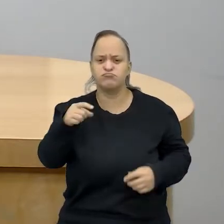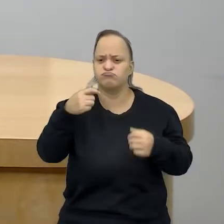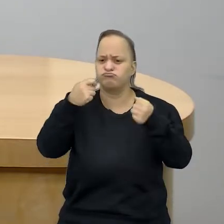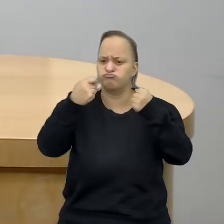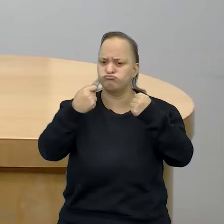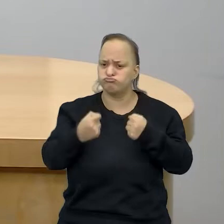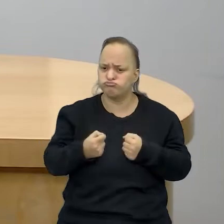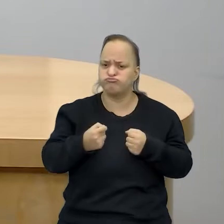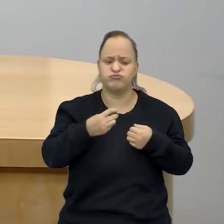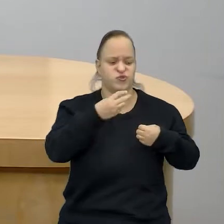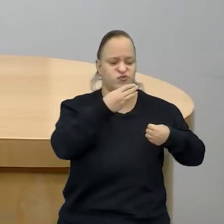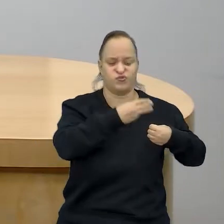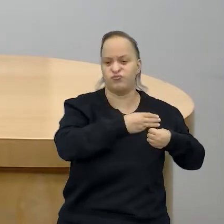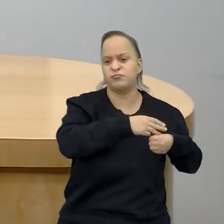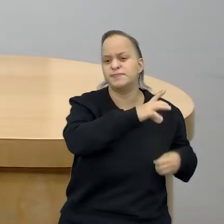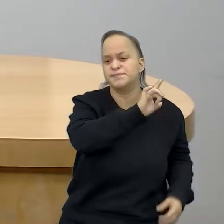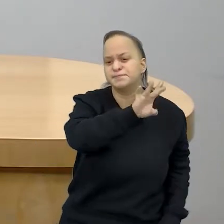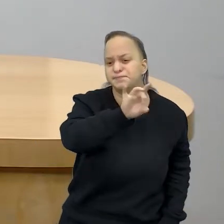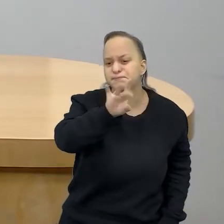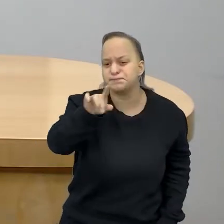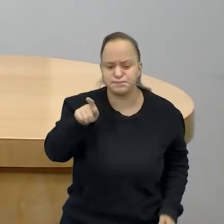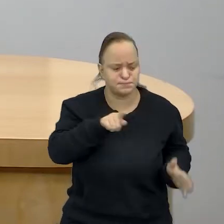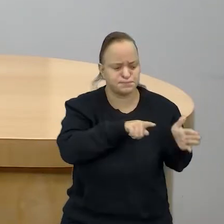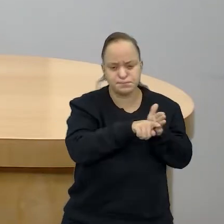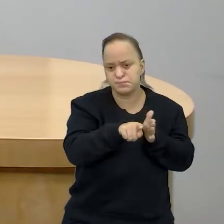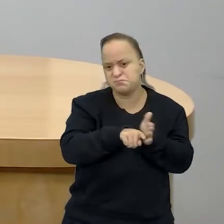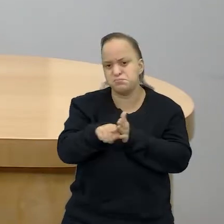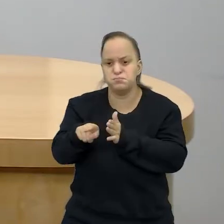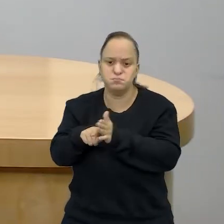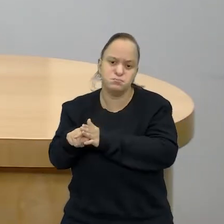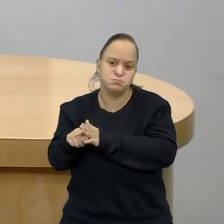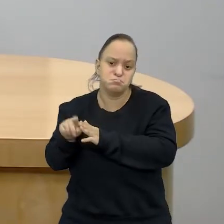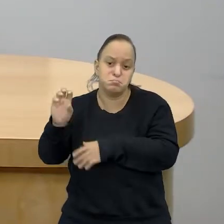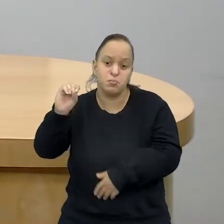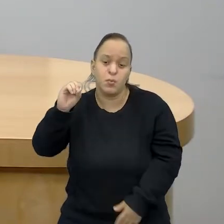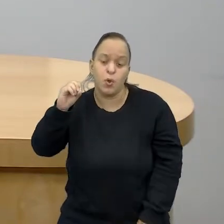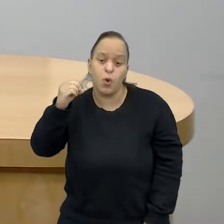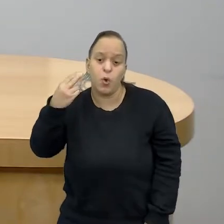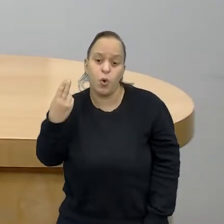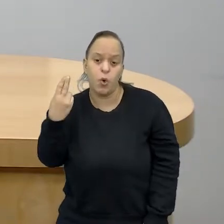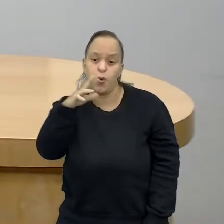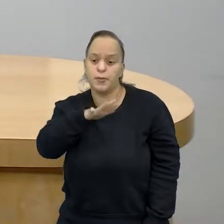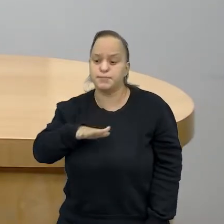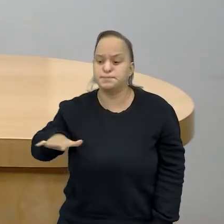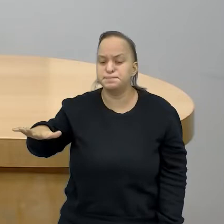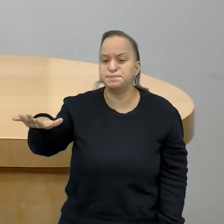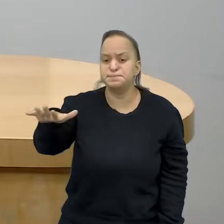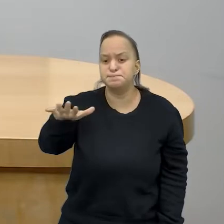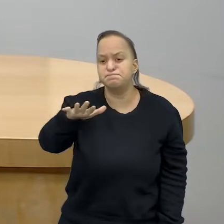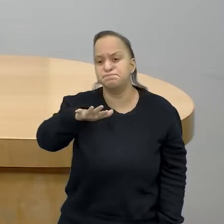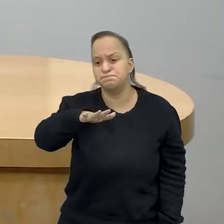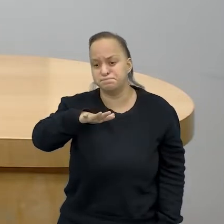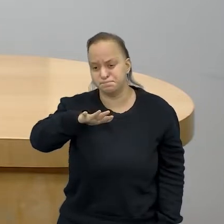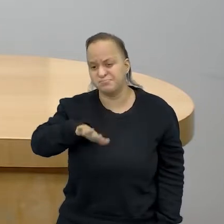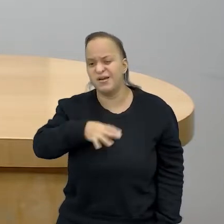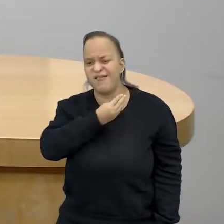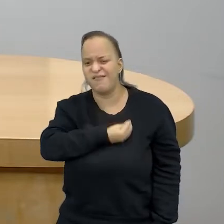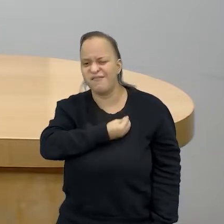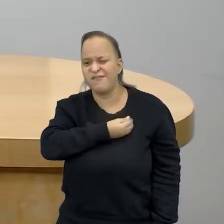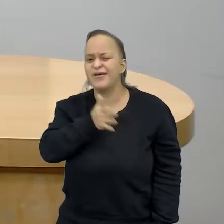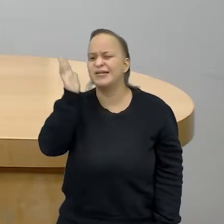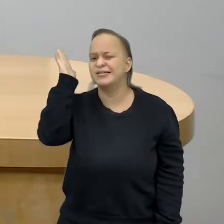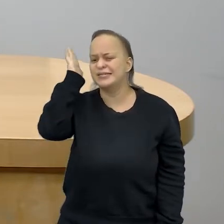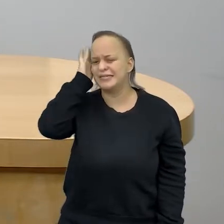o seu município, né? Já que vocês vivem nessa região, vocês devem conhecer os problemas que